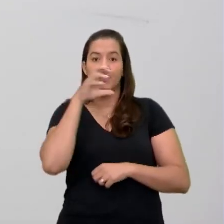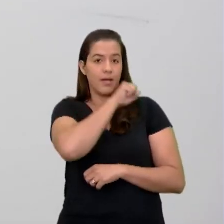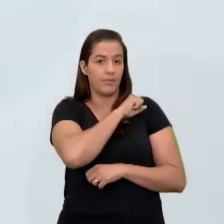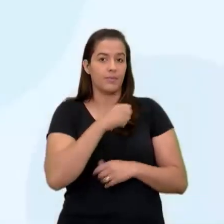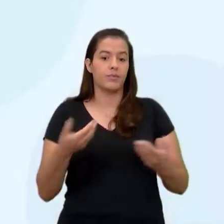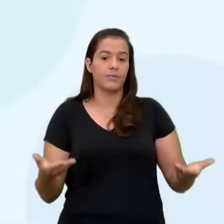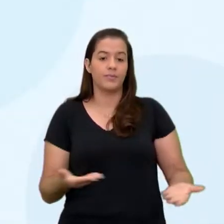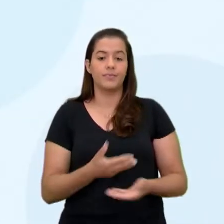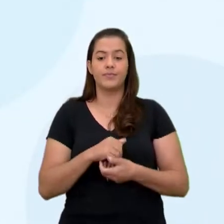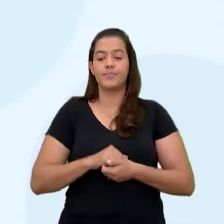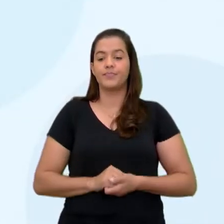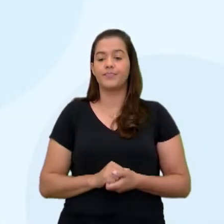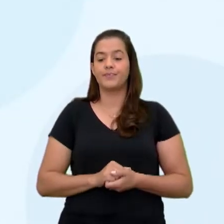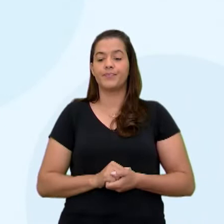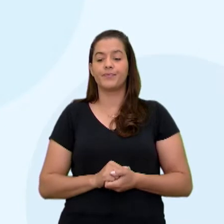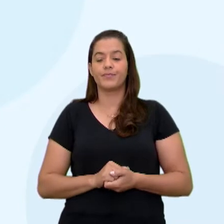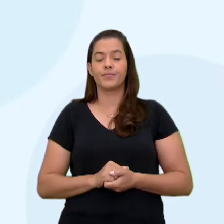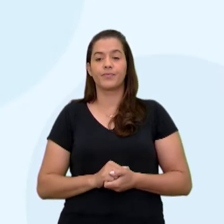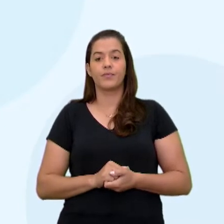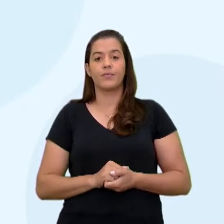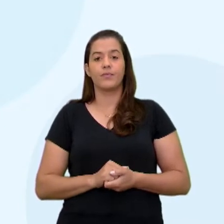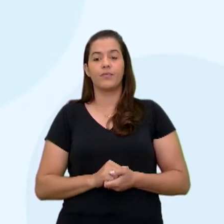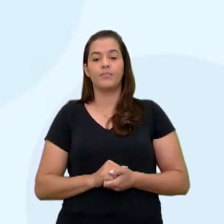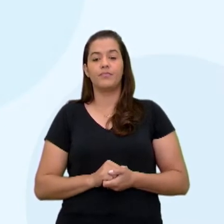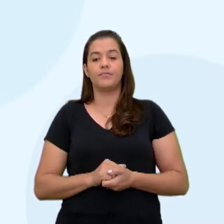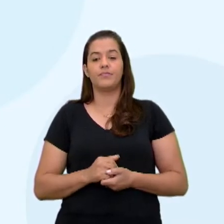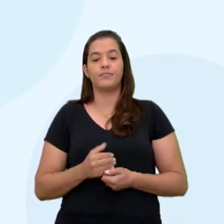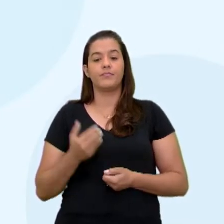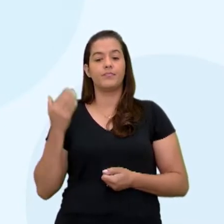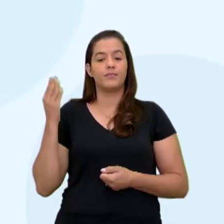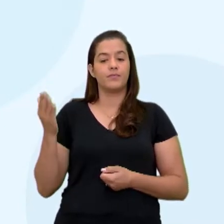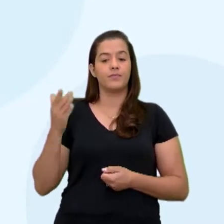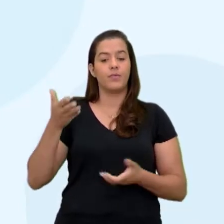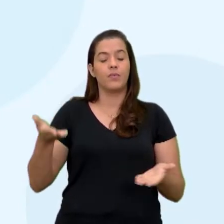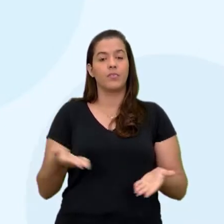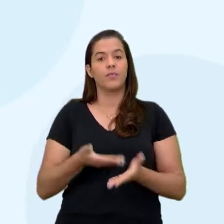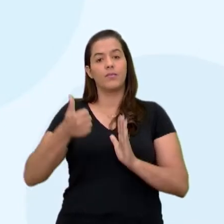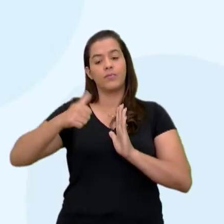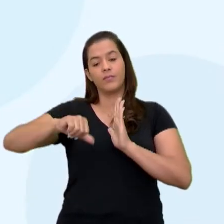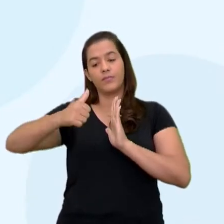o LED, olha lá, a capacidade de análise.